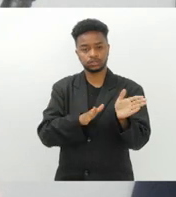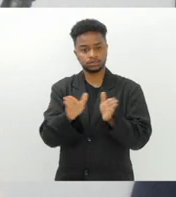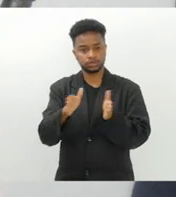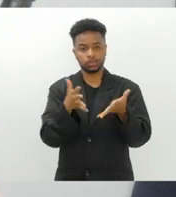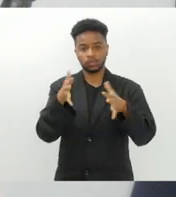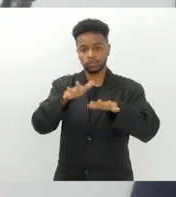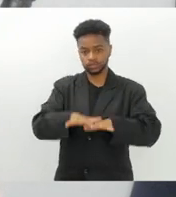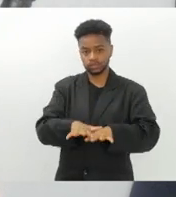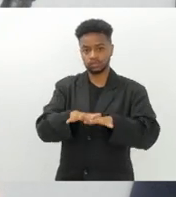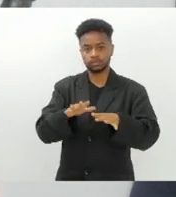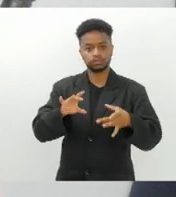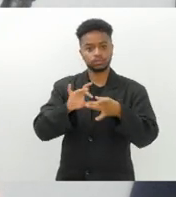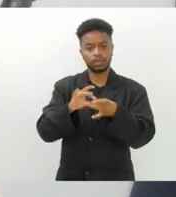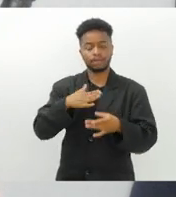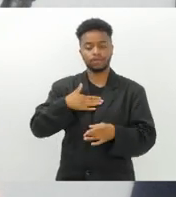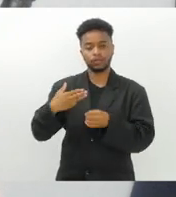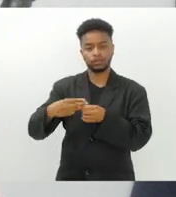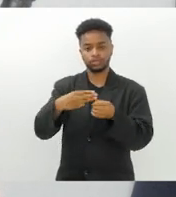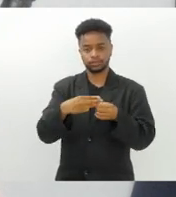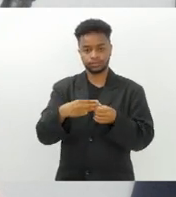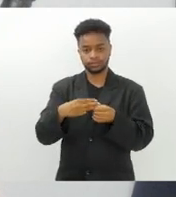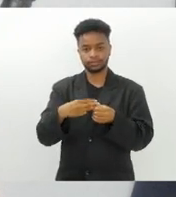Inclusão do meu município.